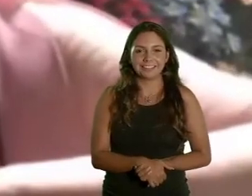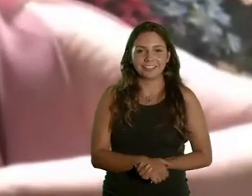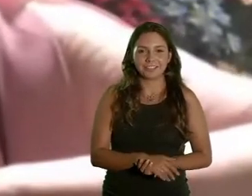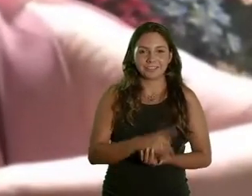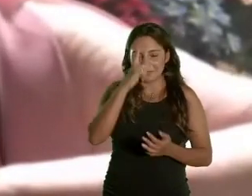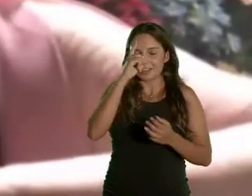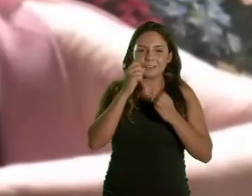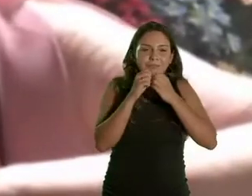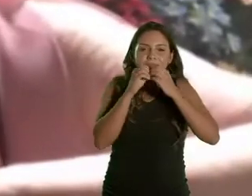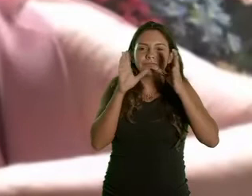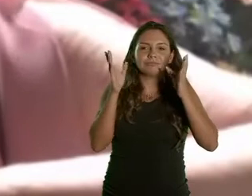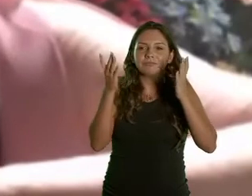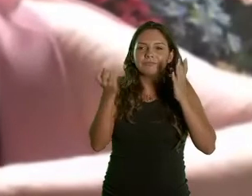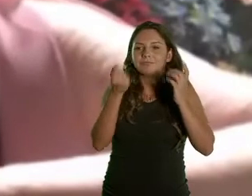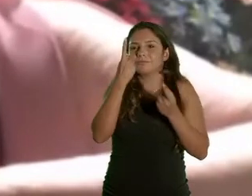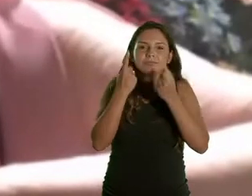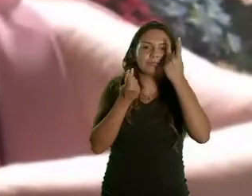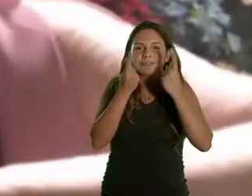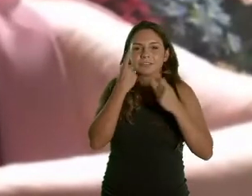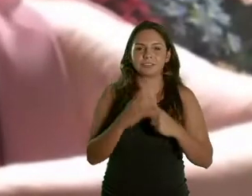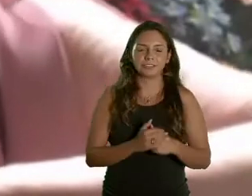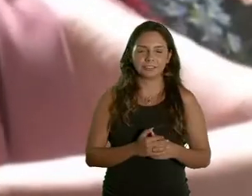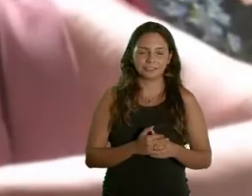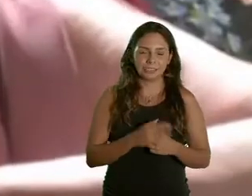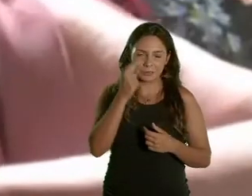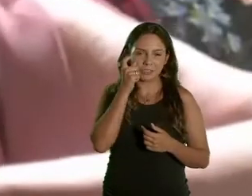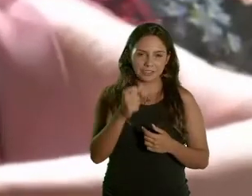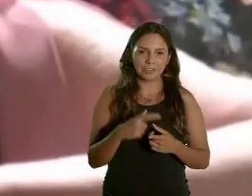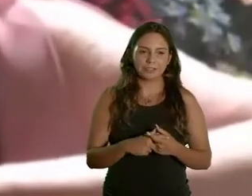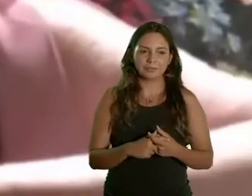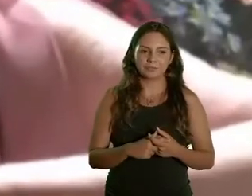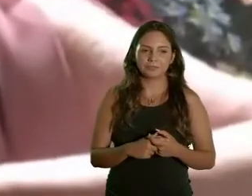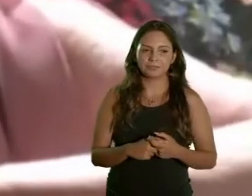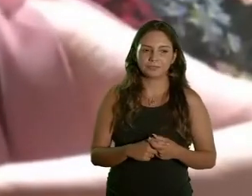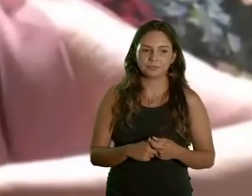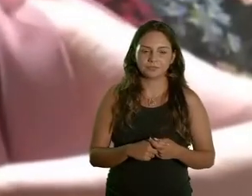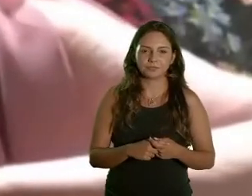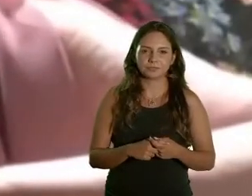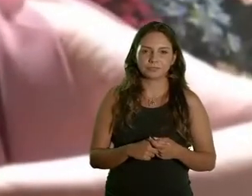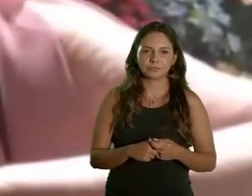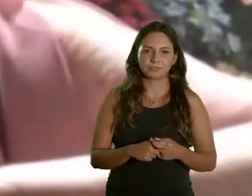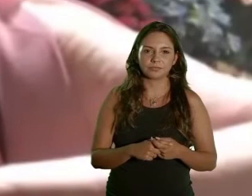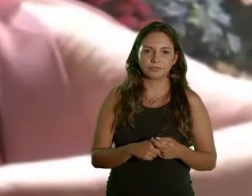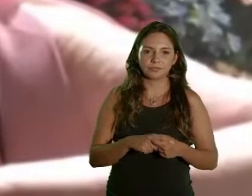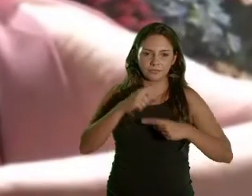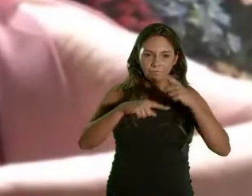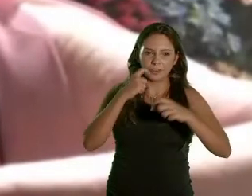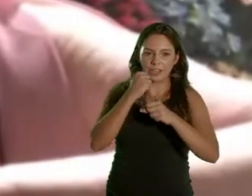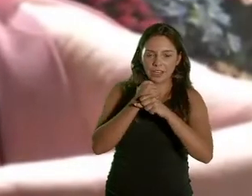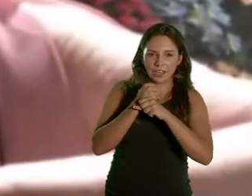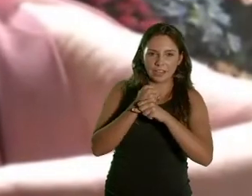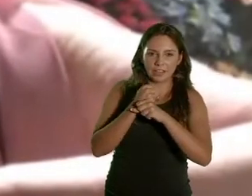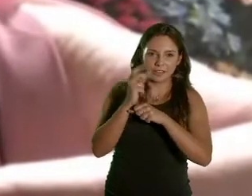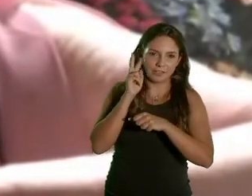Vem na minha cabeça e eu falo. Mas eu acho muito interessante, porque depois já pensou de vários anos dar